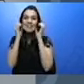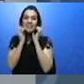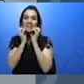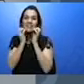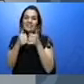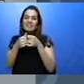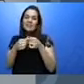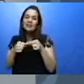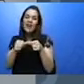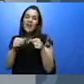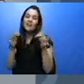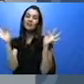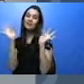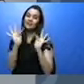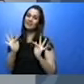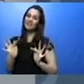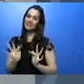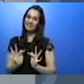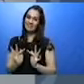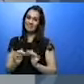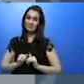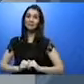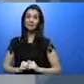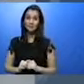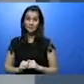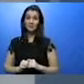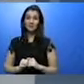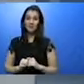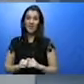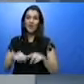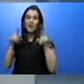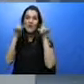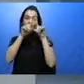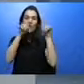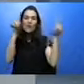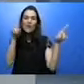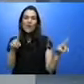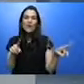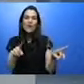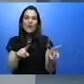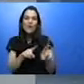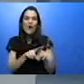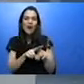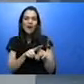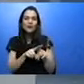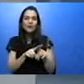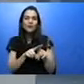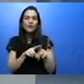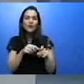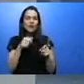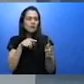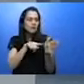feliz, tá? O quadro foi interpretado por um computador da Universidade